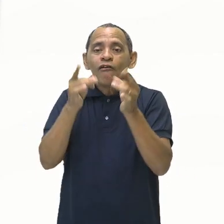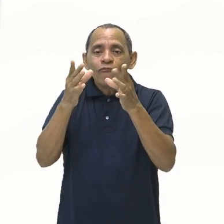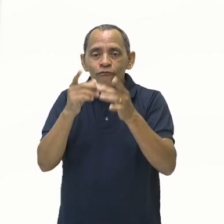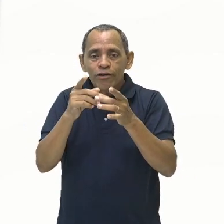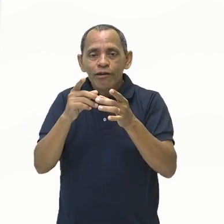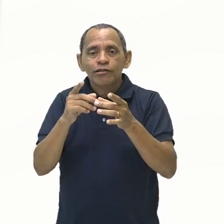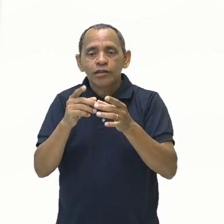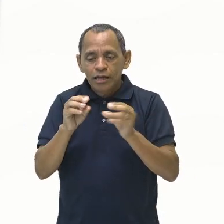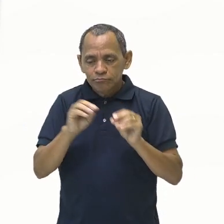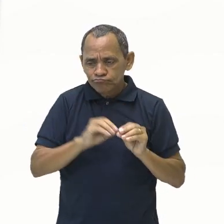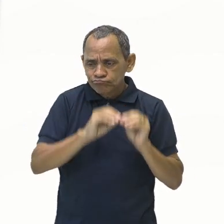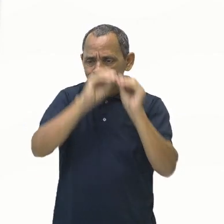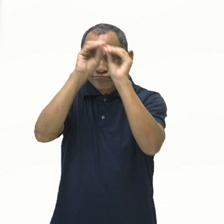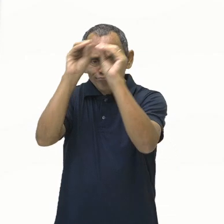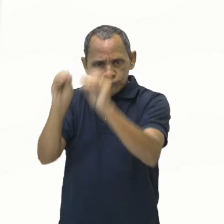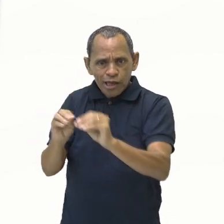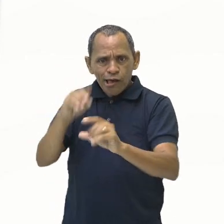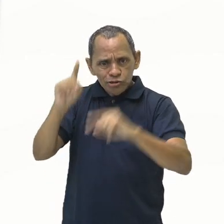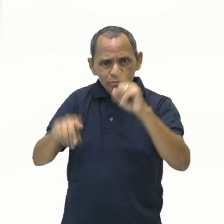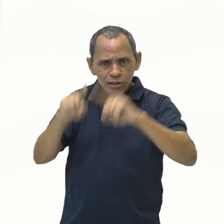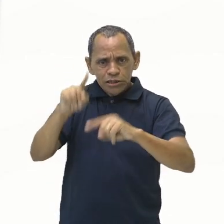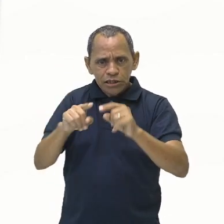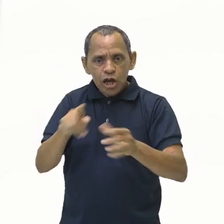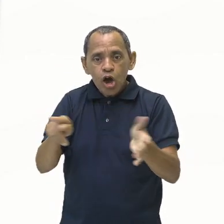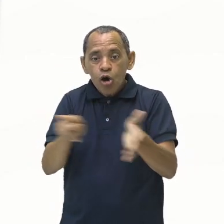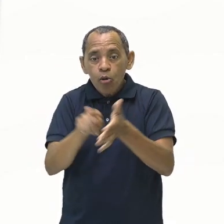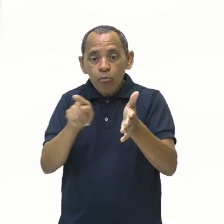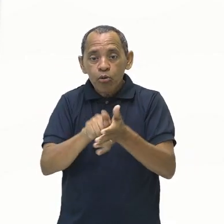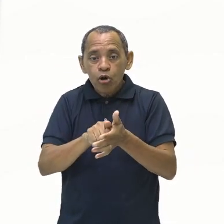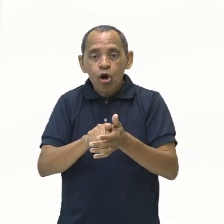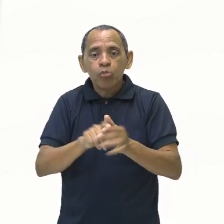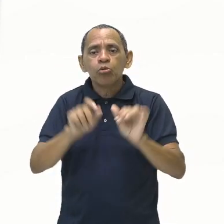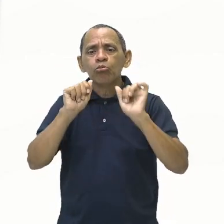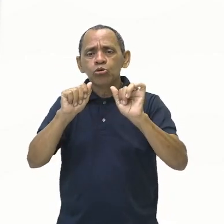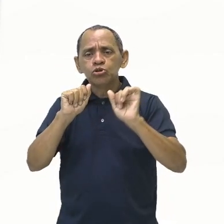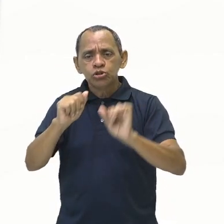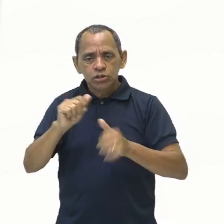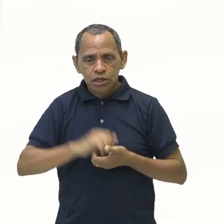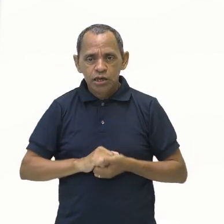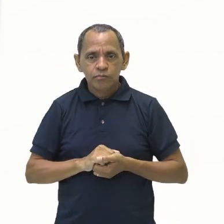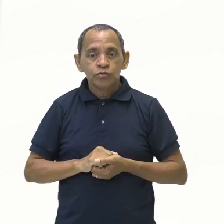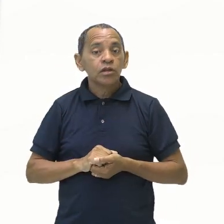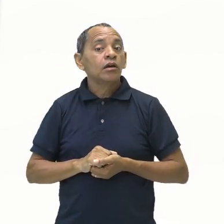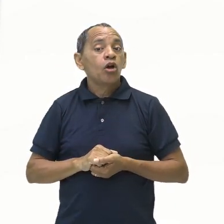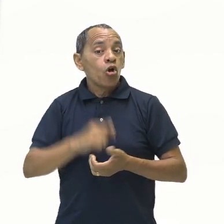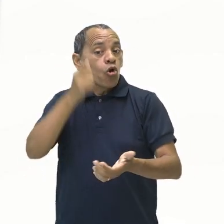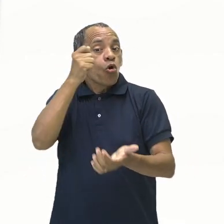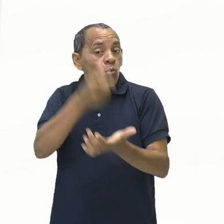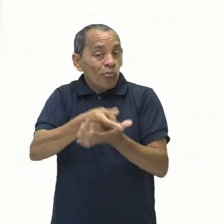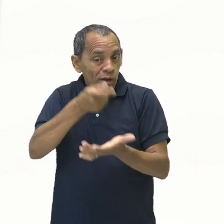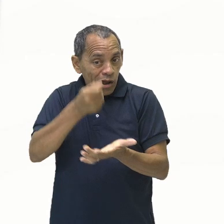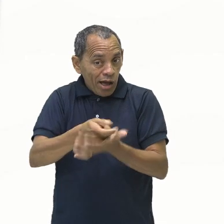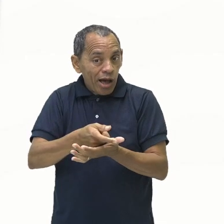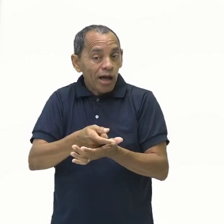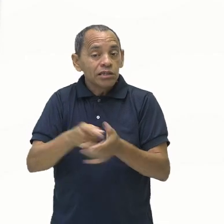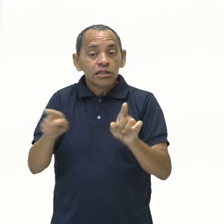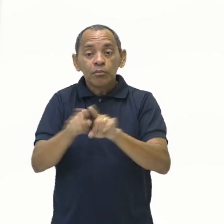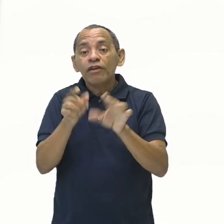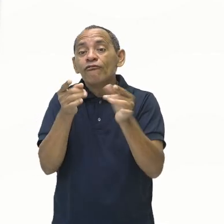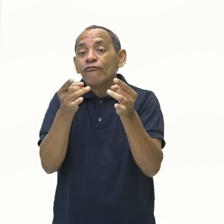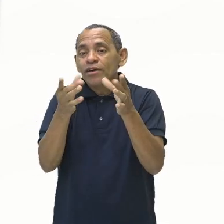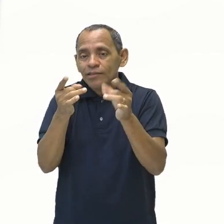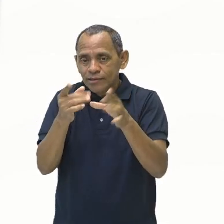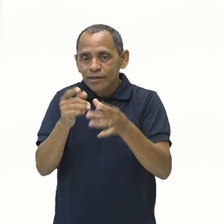isso? A colônia, no caso o Brasil, ele só poderia comprar e vender da sua própria, para a sua